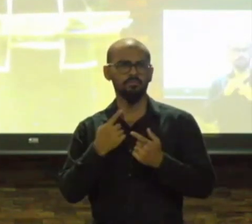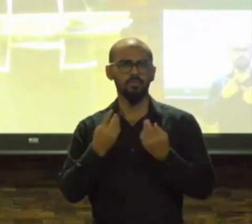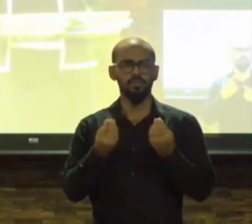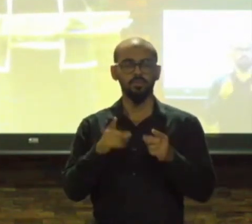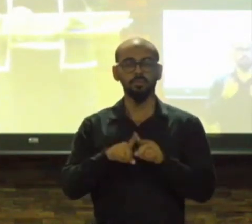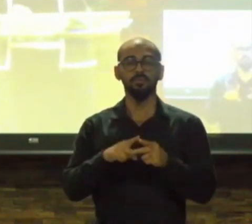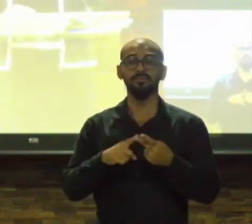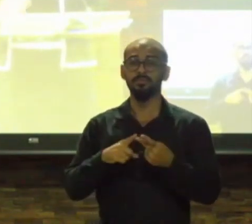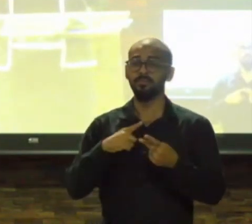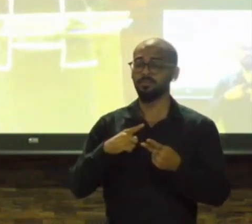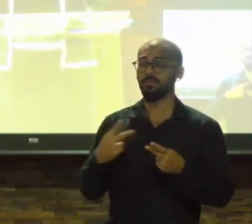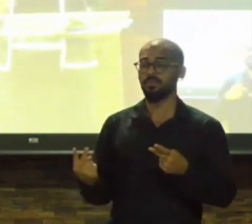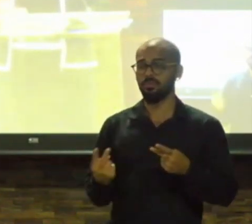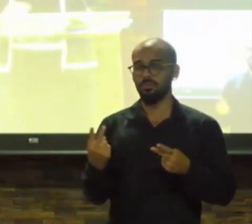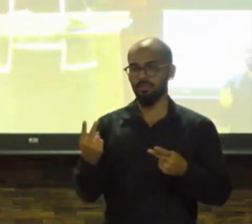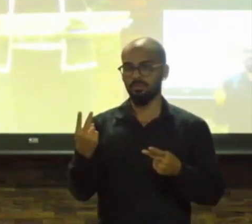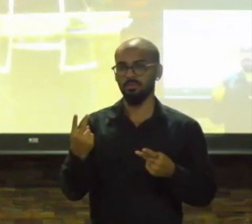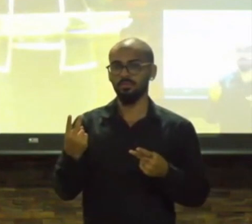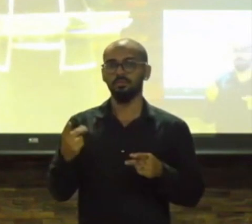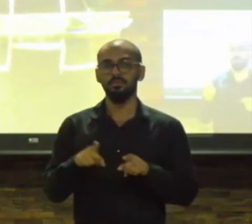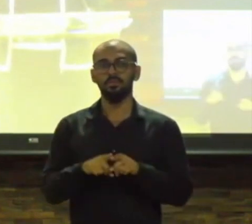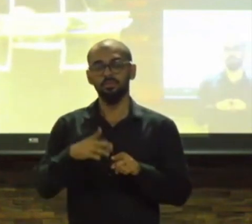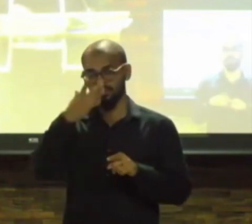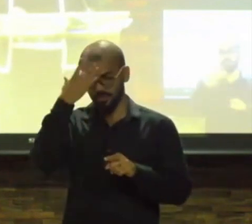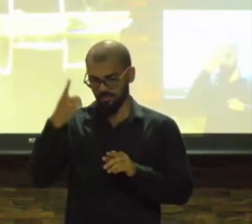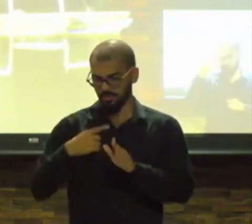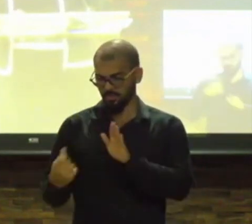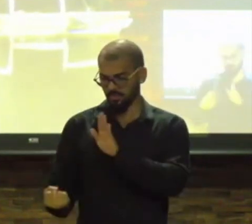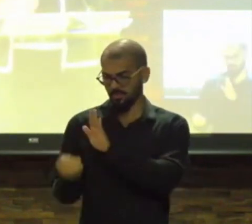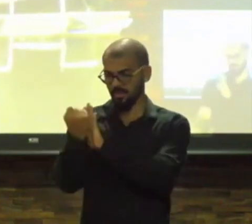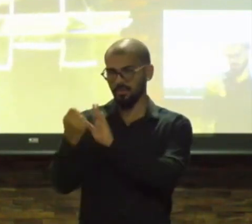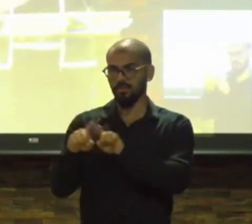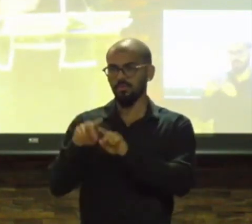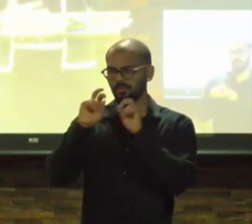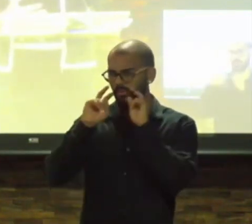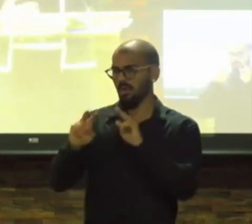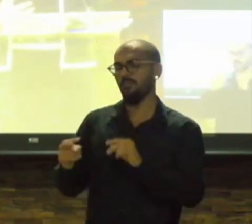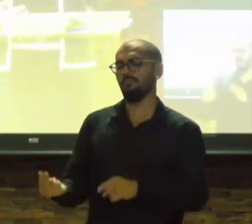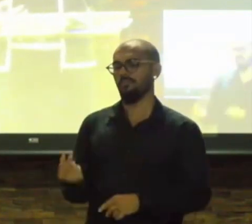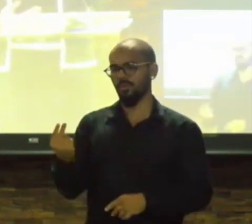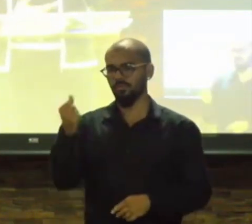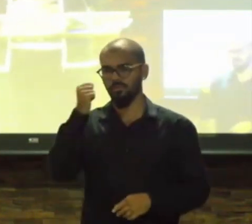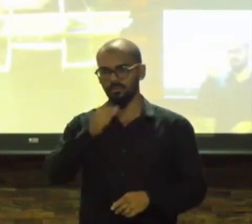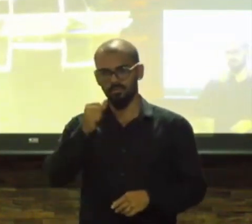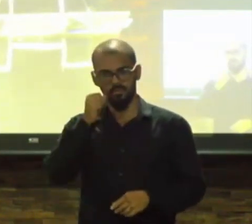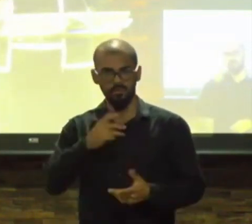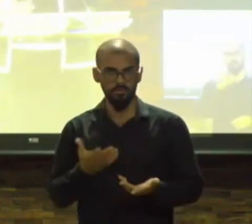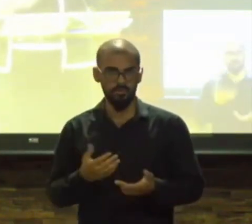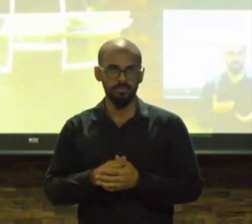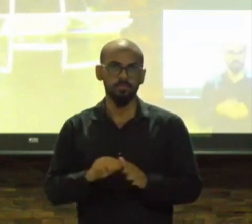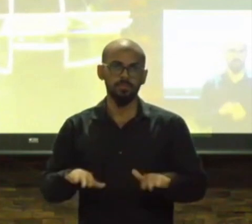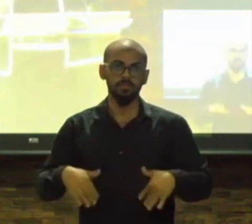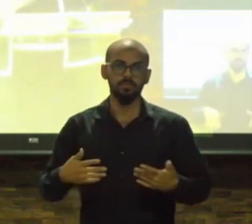agregou um valor, e quem tem o selo Pró-Equidade é realmente reconhecido como a empresa que valoriza a mulher. E a gente acabou